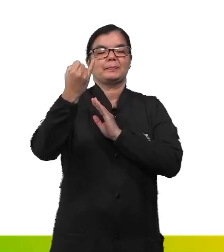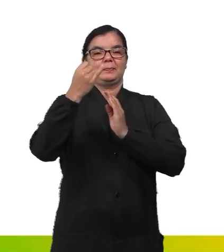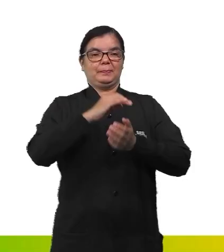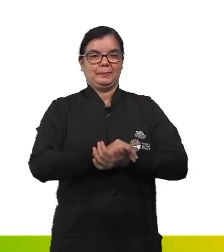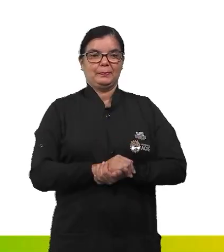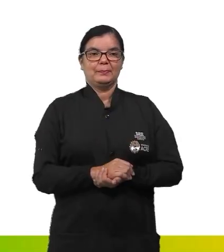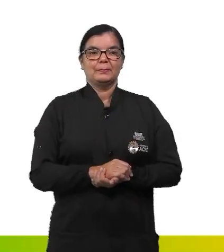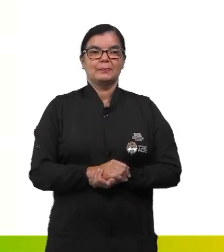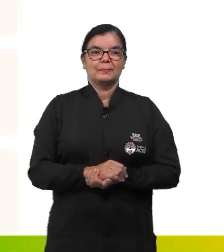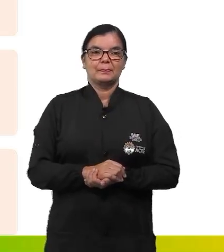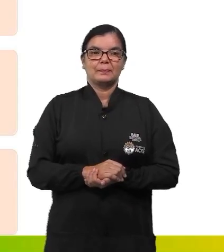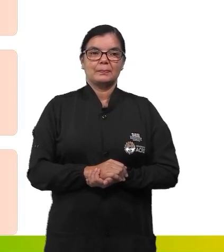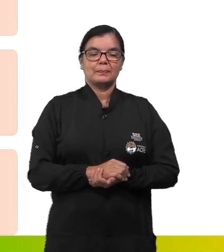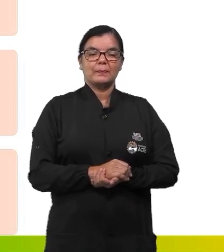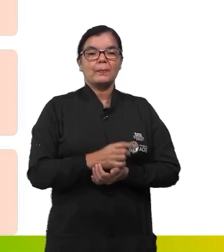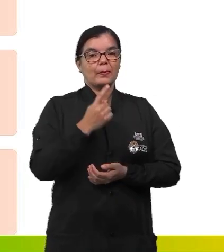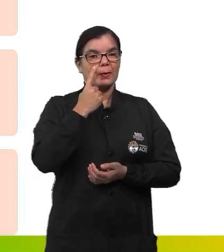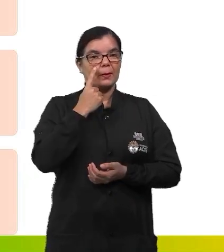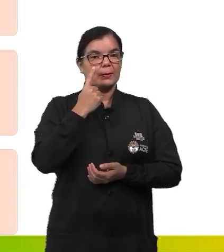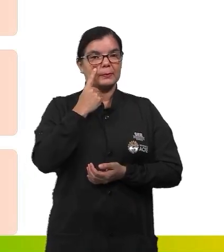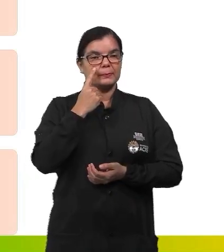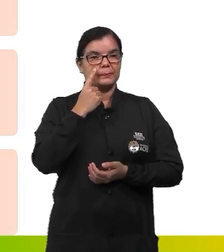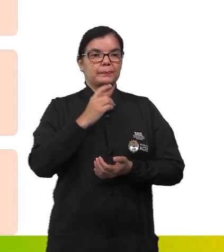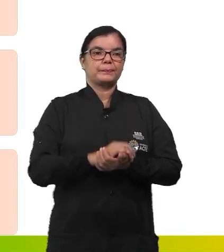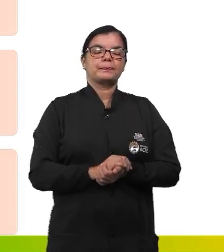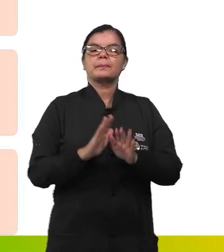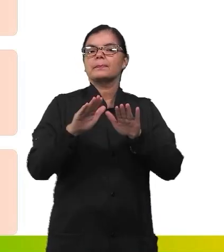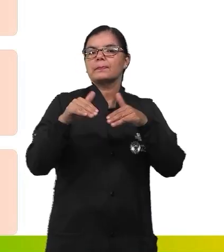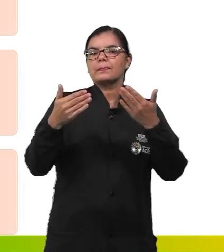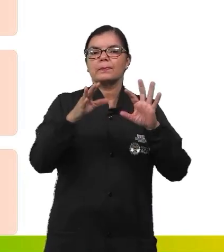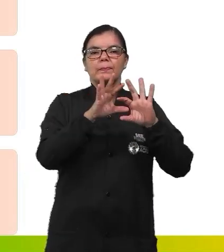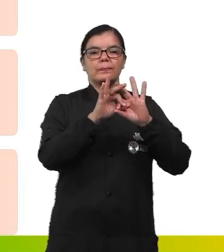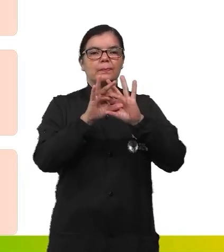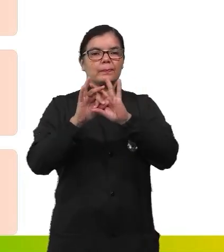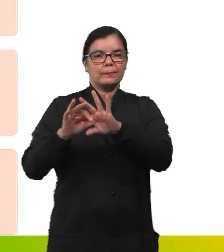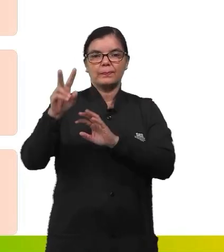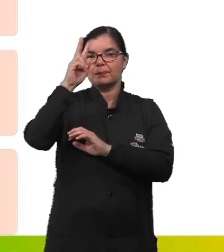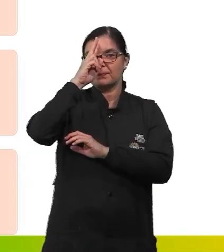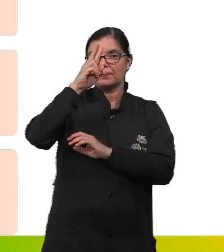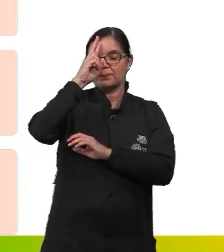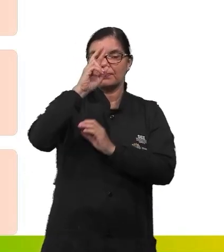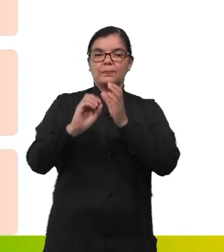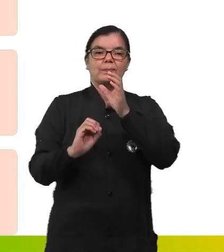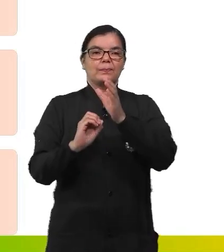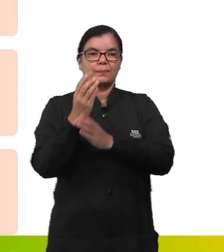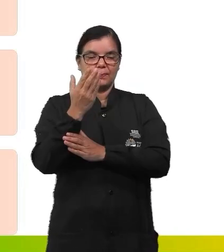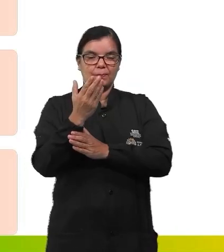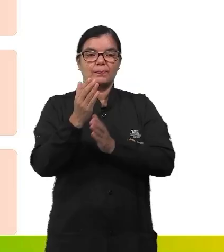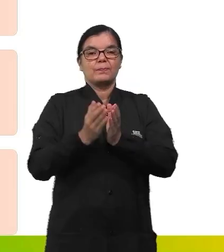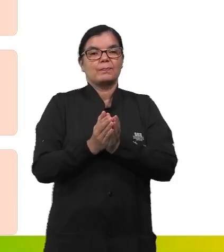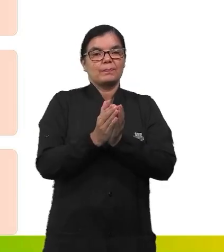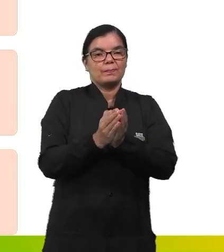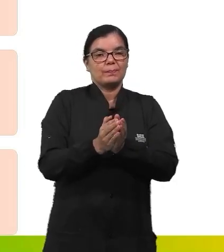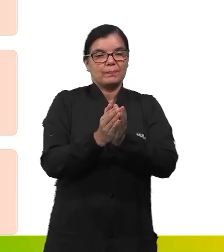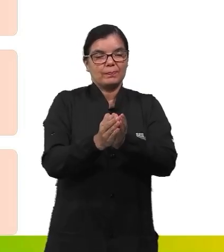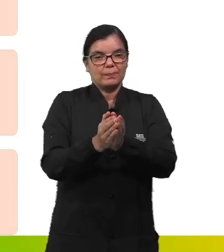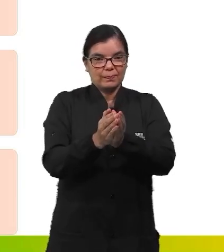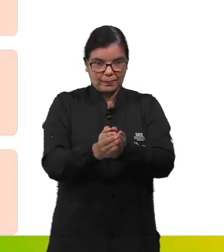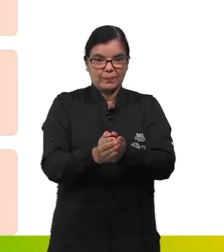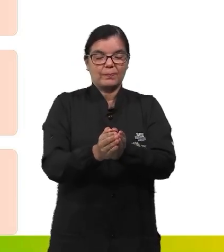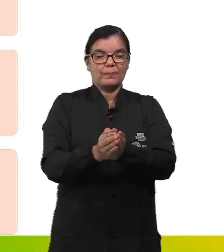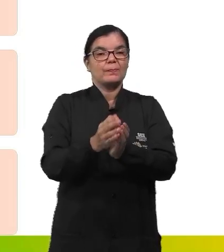importantíssimo, pessoal. E olha só, em qual contexto histórico ocorre a expansão marítima e as